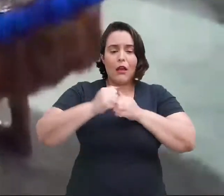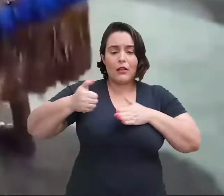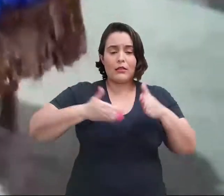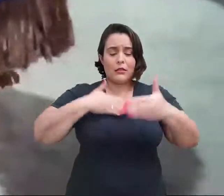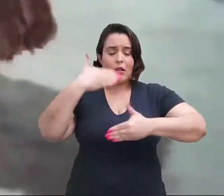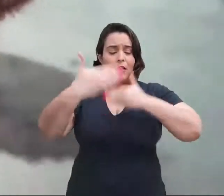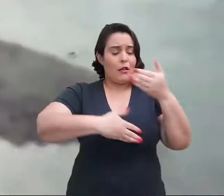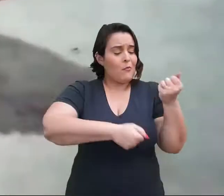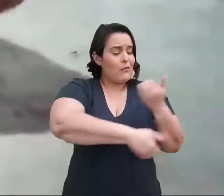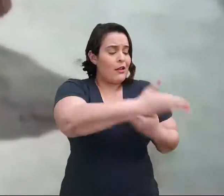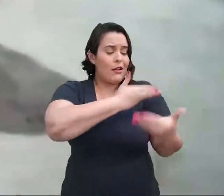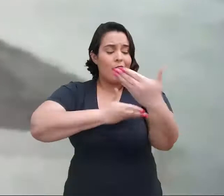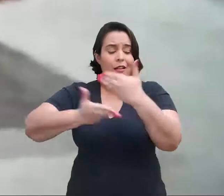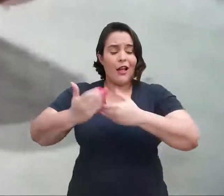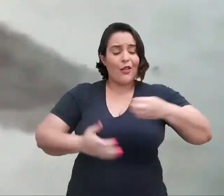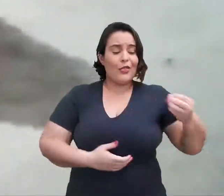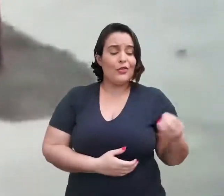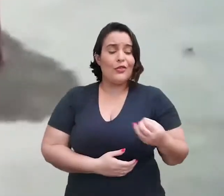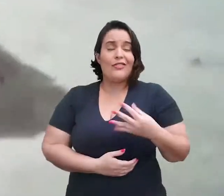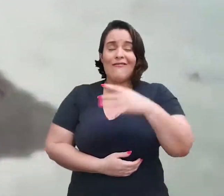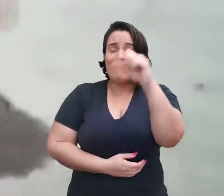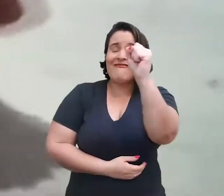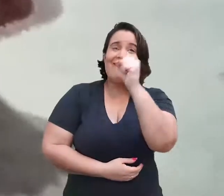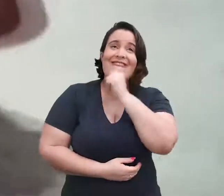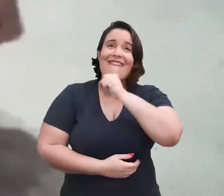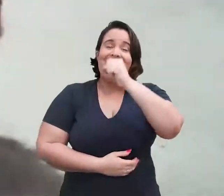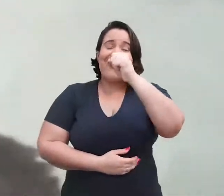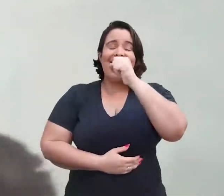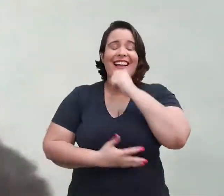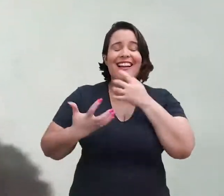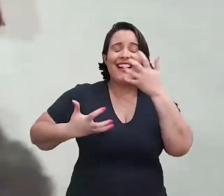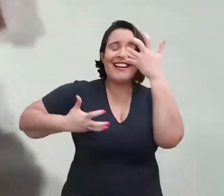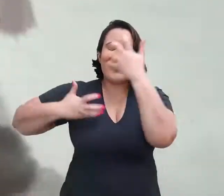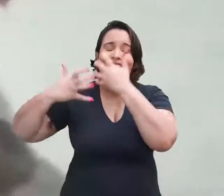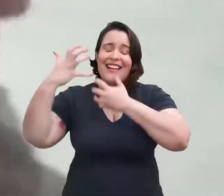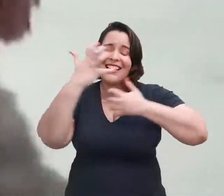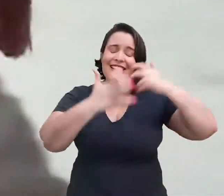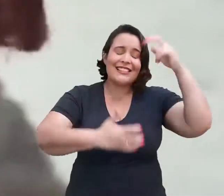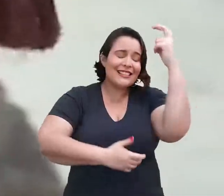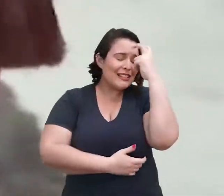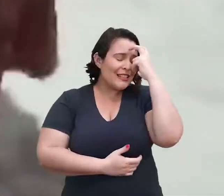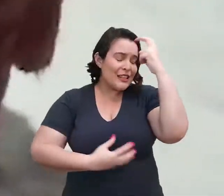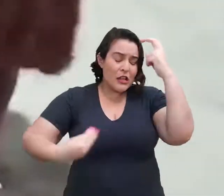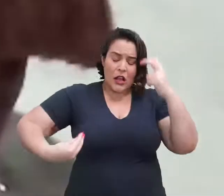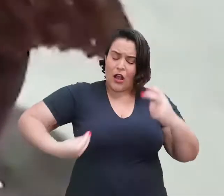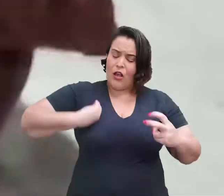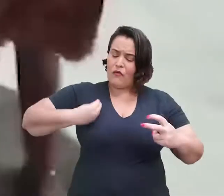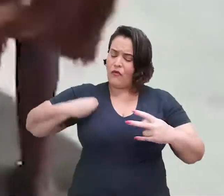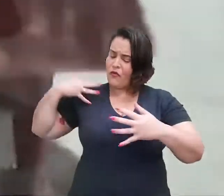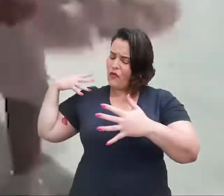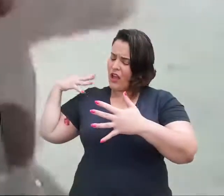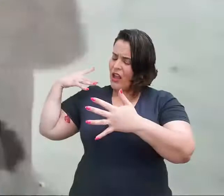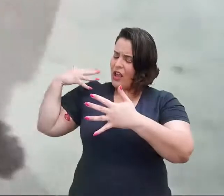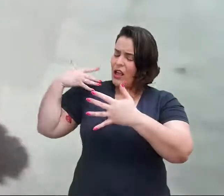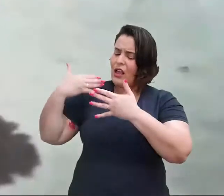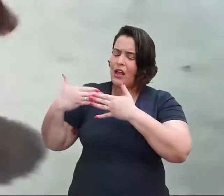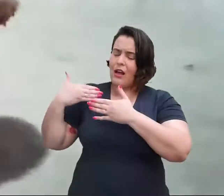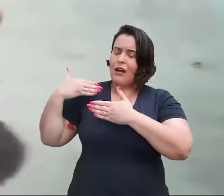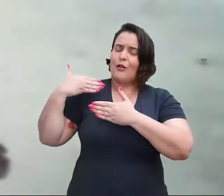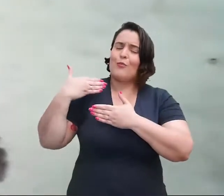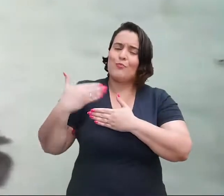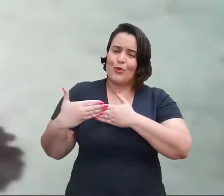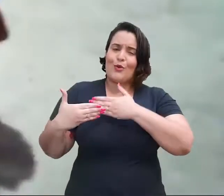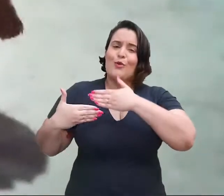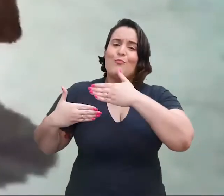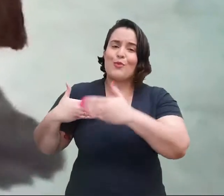juntos. Trilha compartilhada das novas às velhas que cantam sabedoria de uma vida,